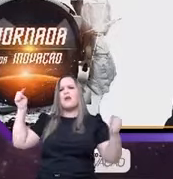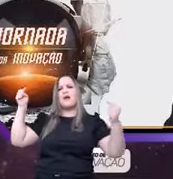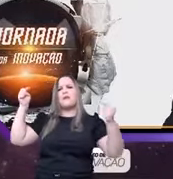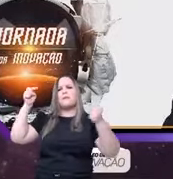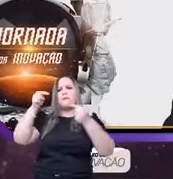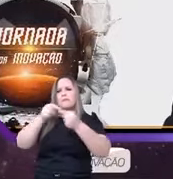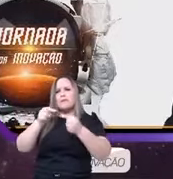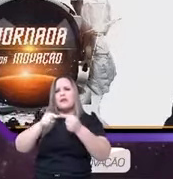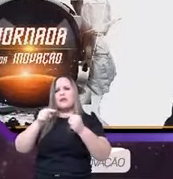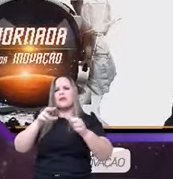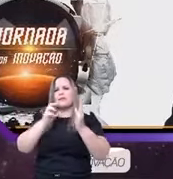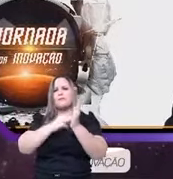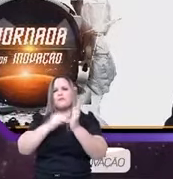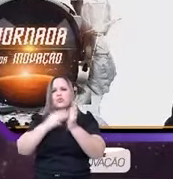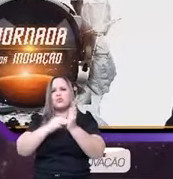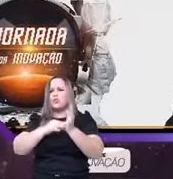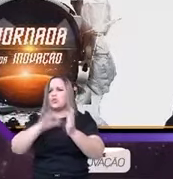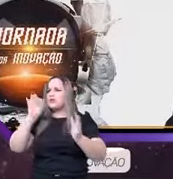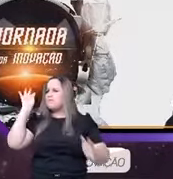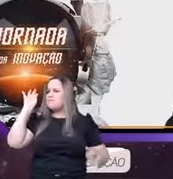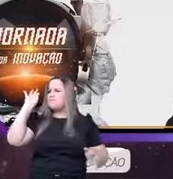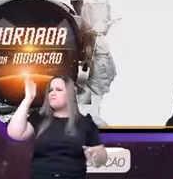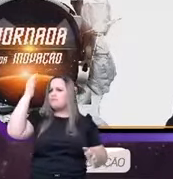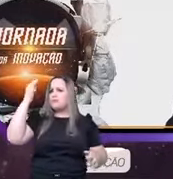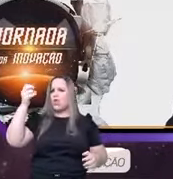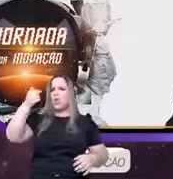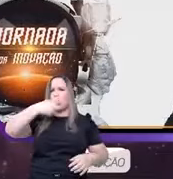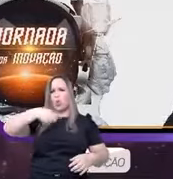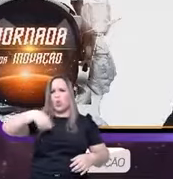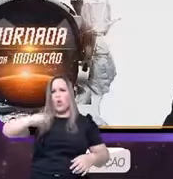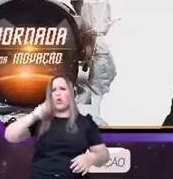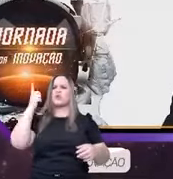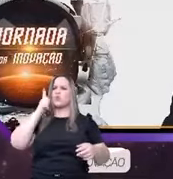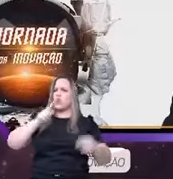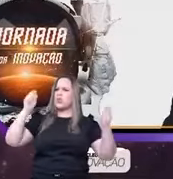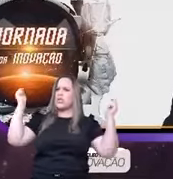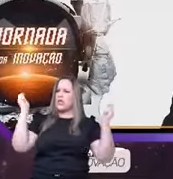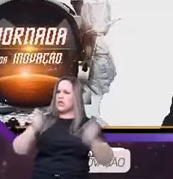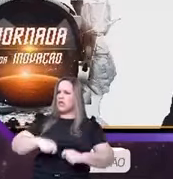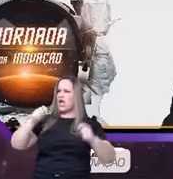metodologias ágeis. Nós temos condições de constituir times ágeis? E